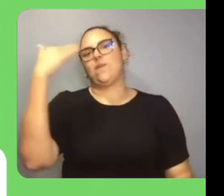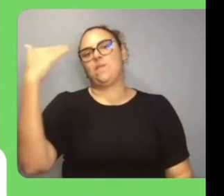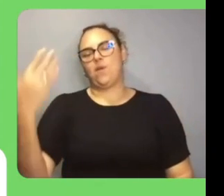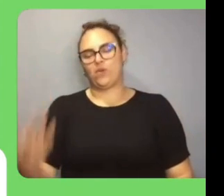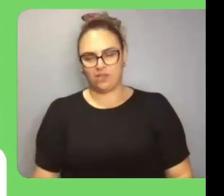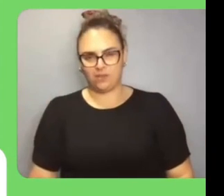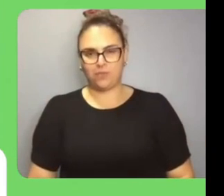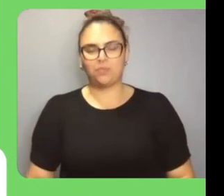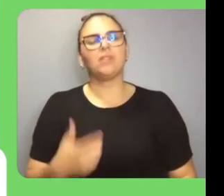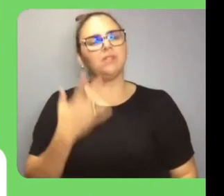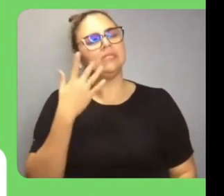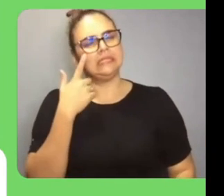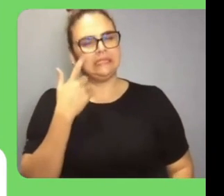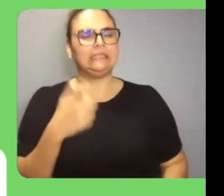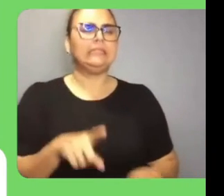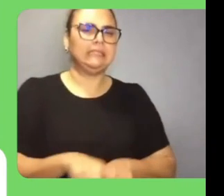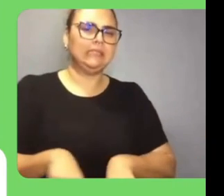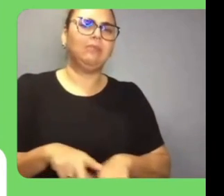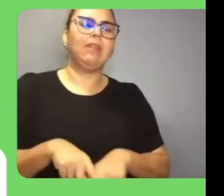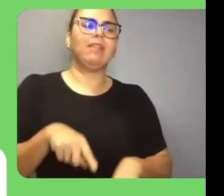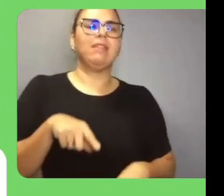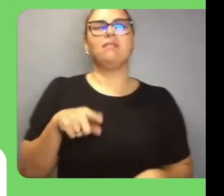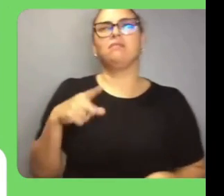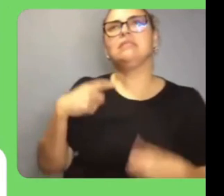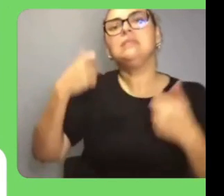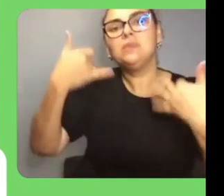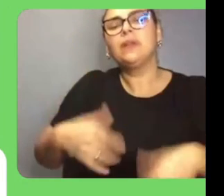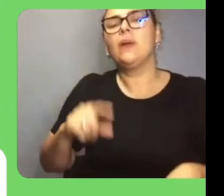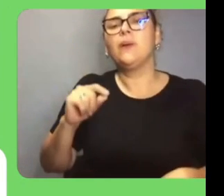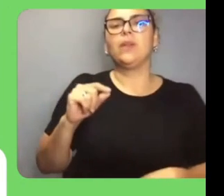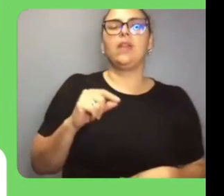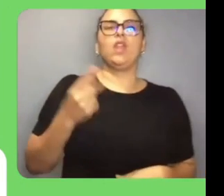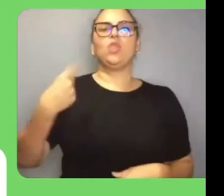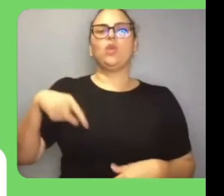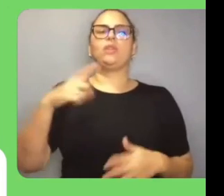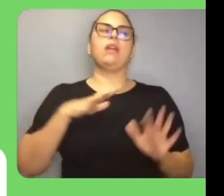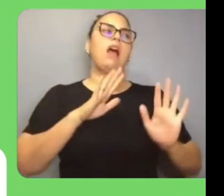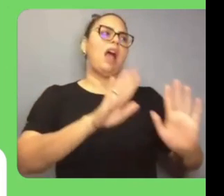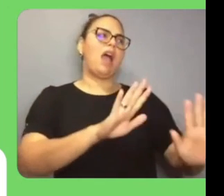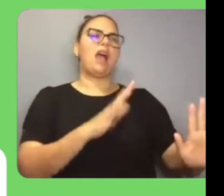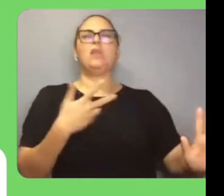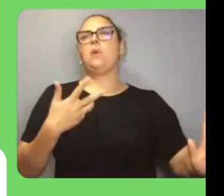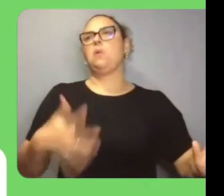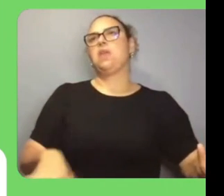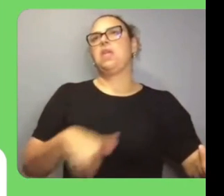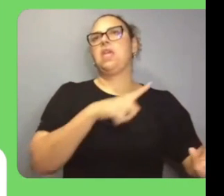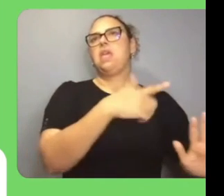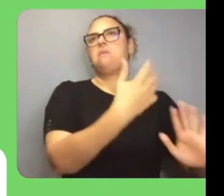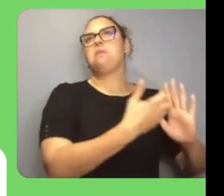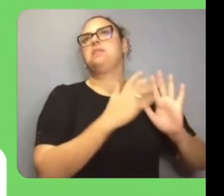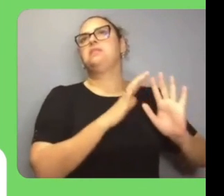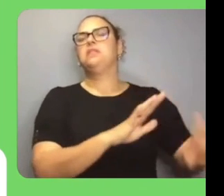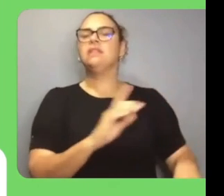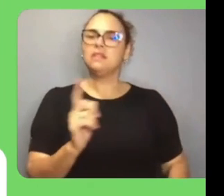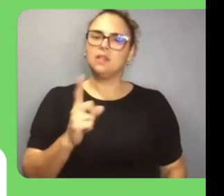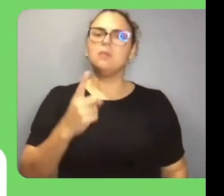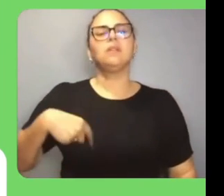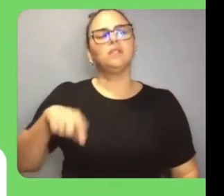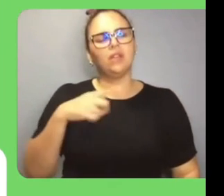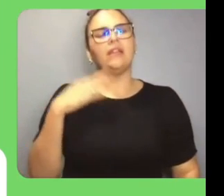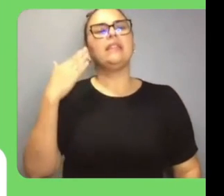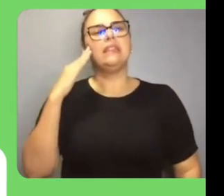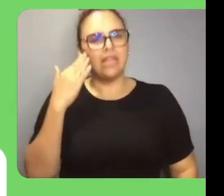acho interessante trazer um lugar que a gente não está rejeitando a iniciativa privada, mas a gente entende a